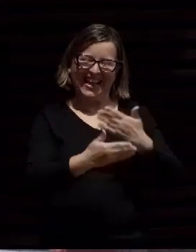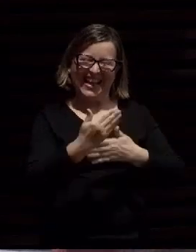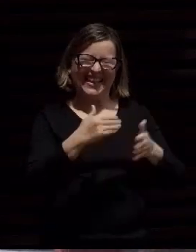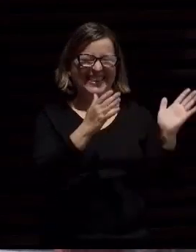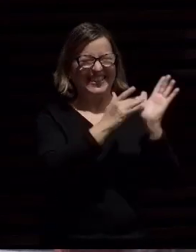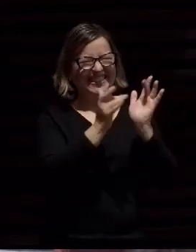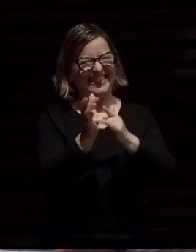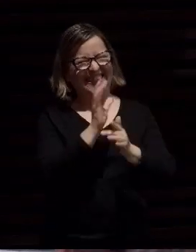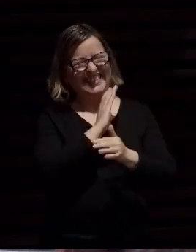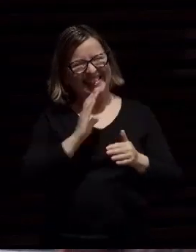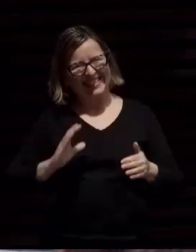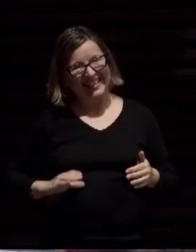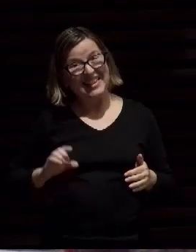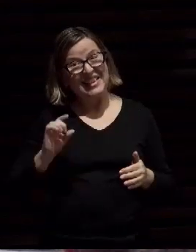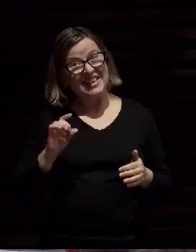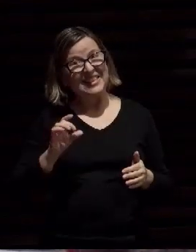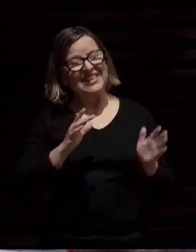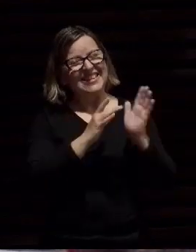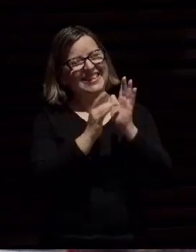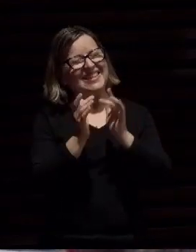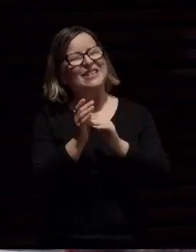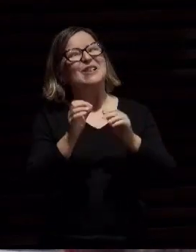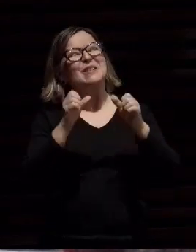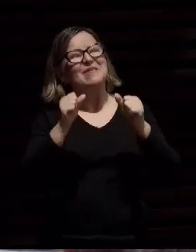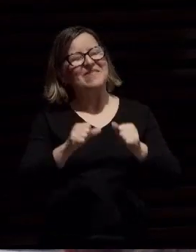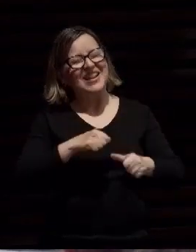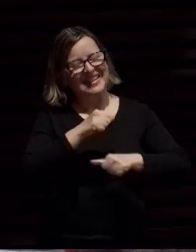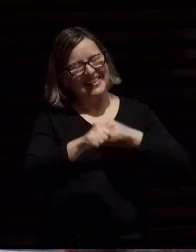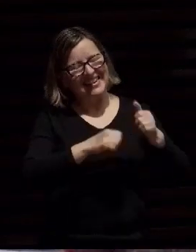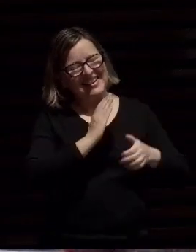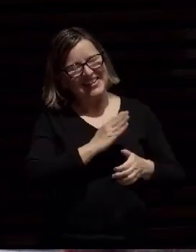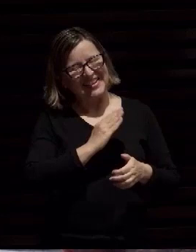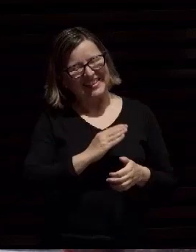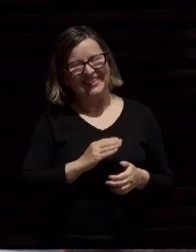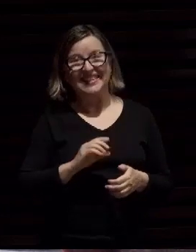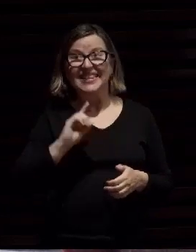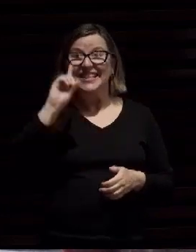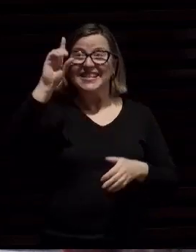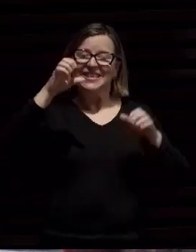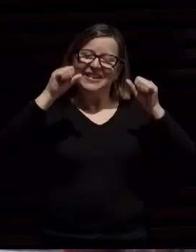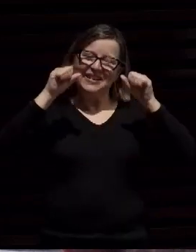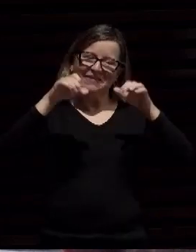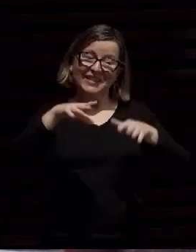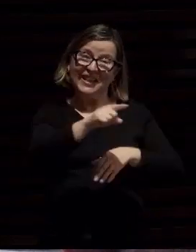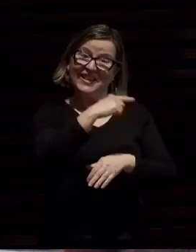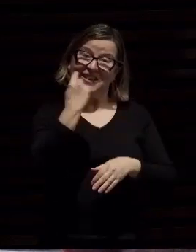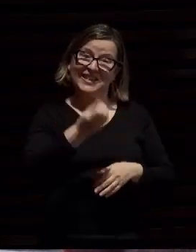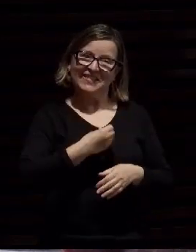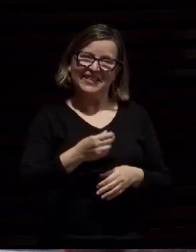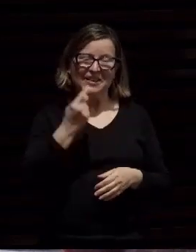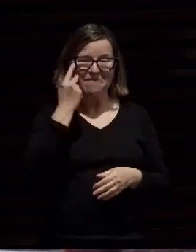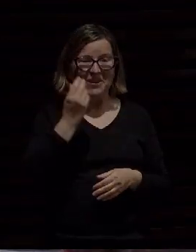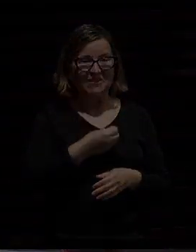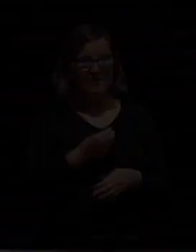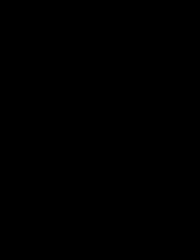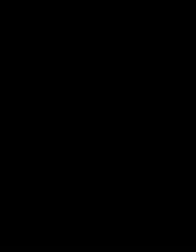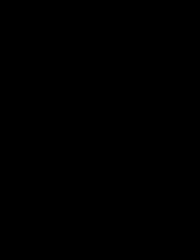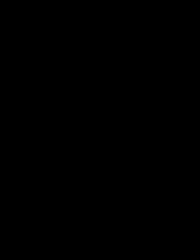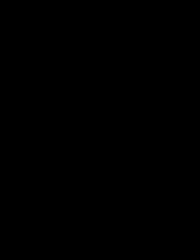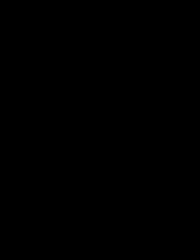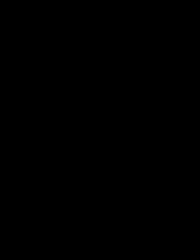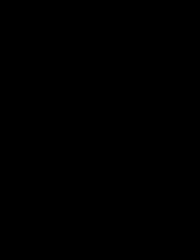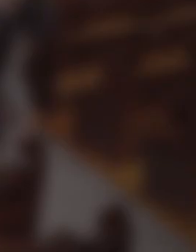Cristo. E só Ele pode mudar o coração do homem. Que Deus abençoe as nossas vidas para vivermos para a sua glória.